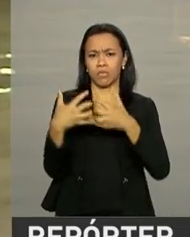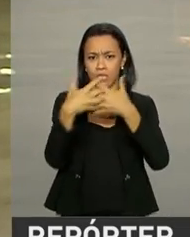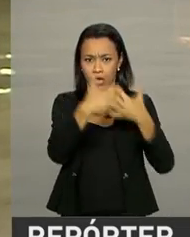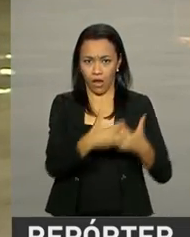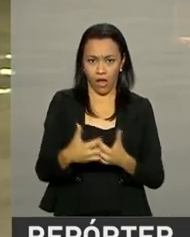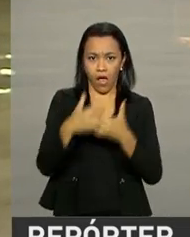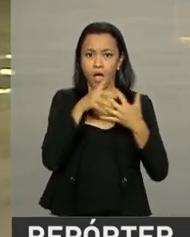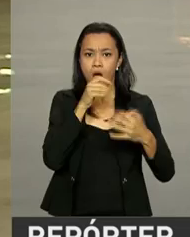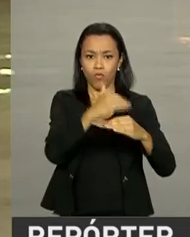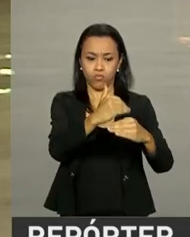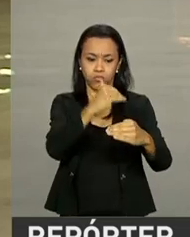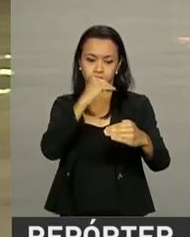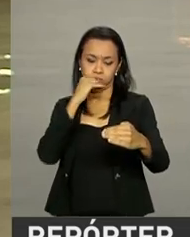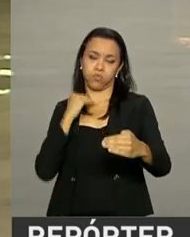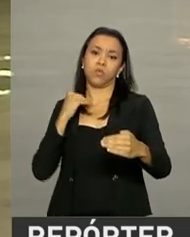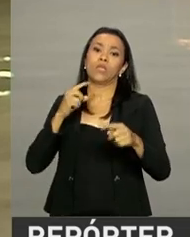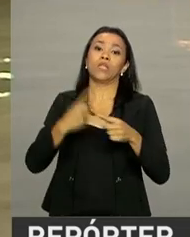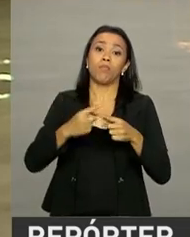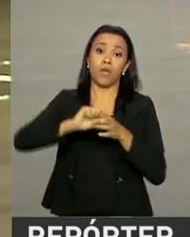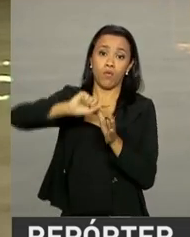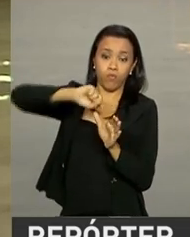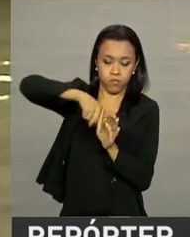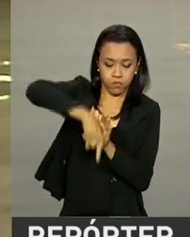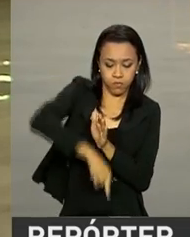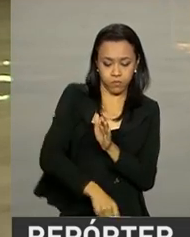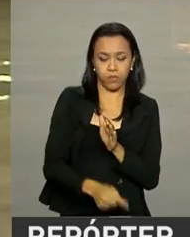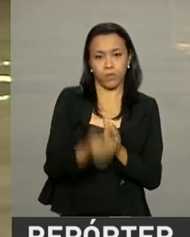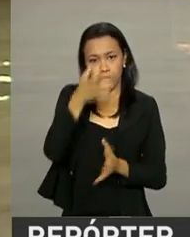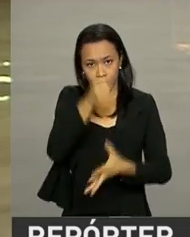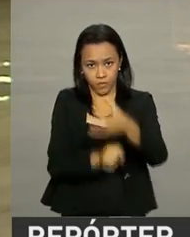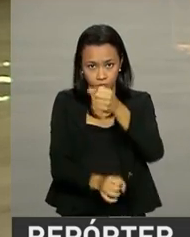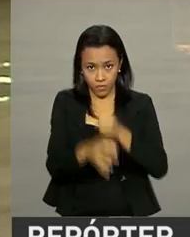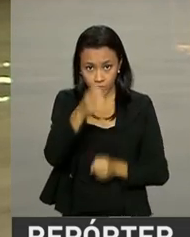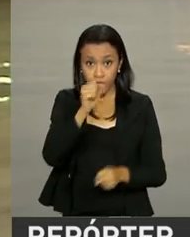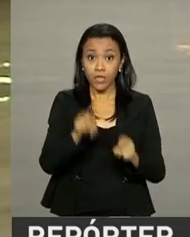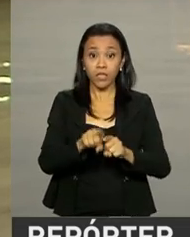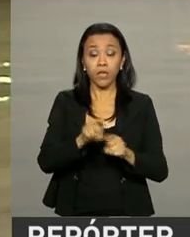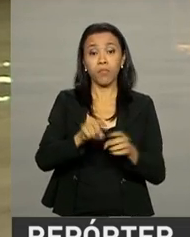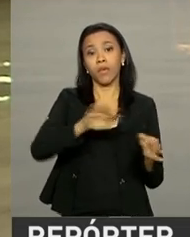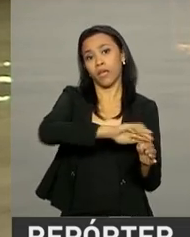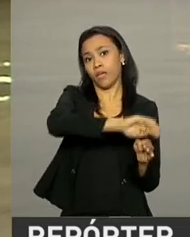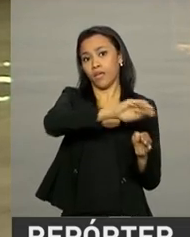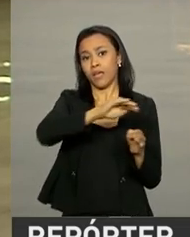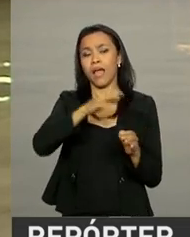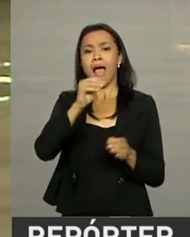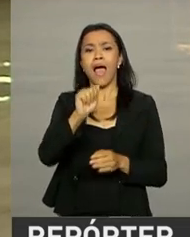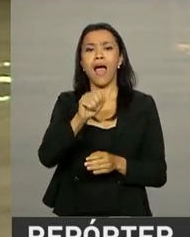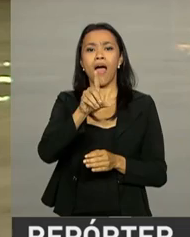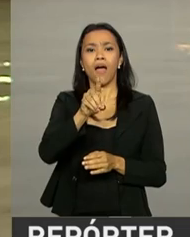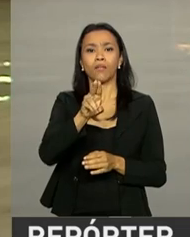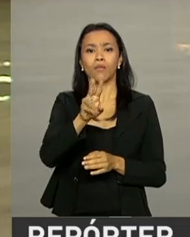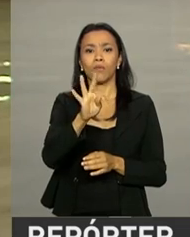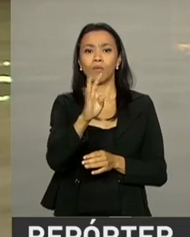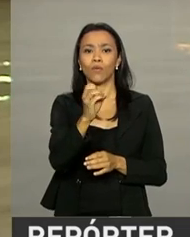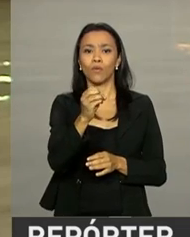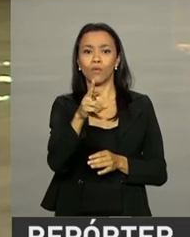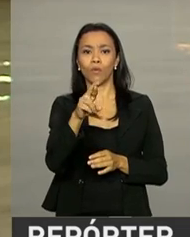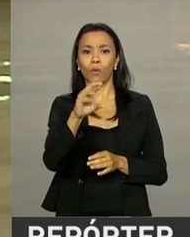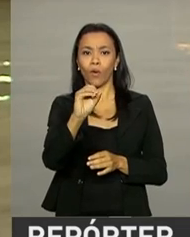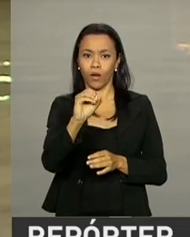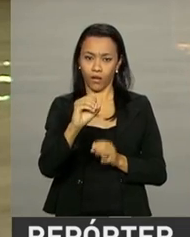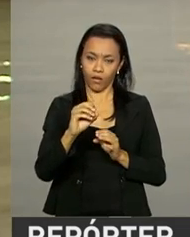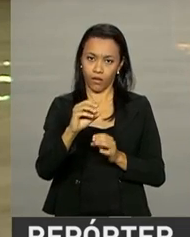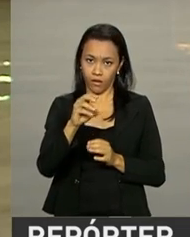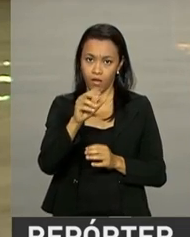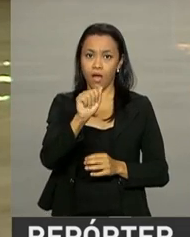na perfuração de poços e na instalação de adutoras de montagem rápida, entre outras medidas para ajudar a população